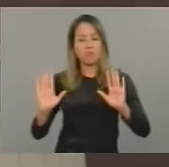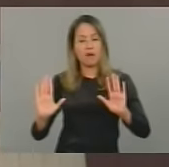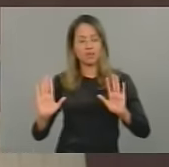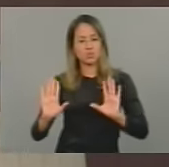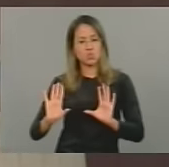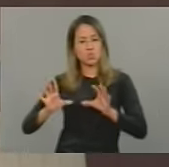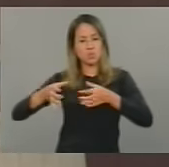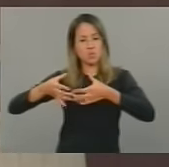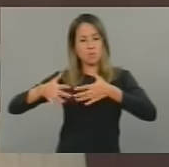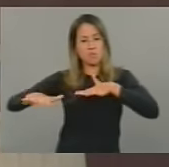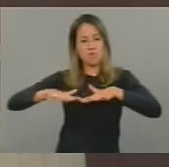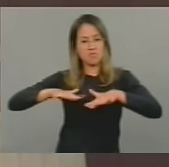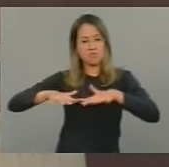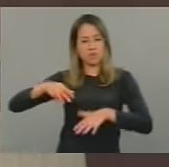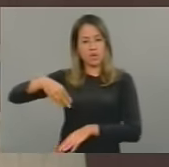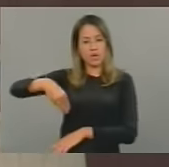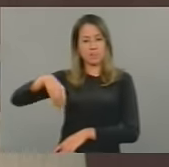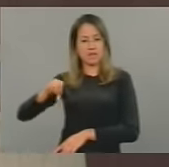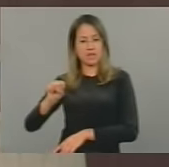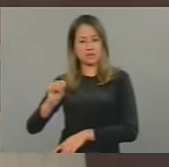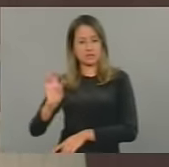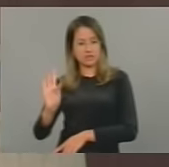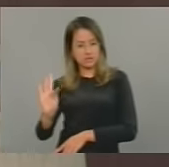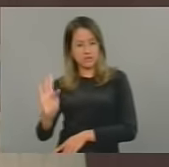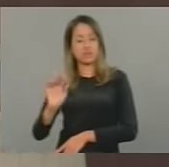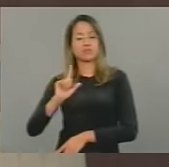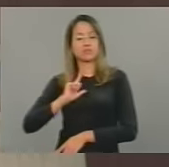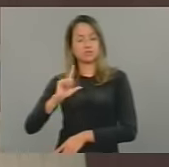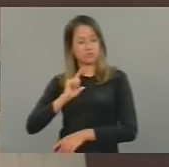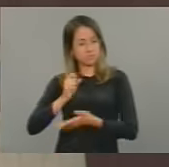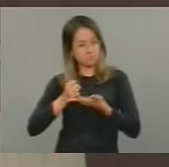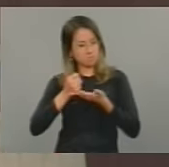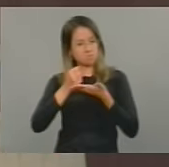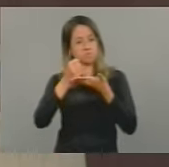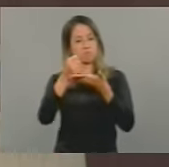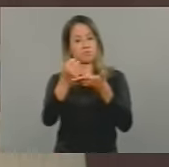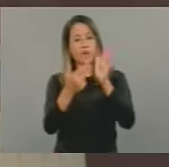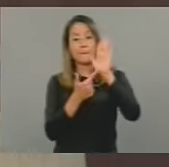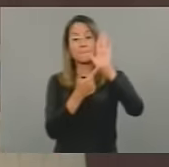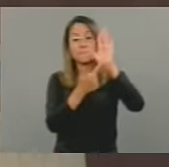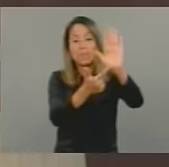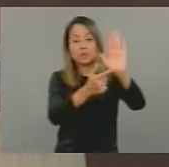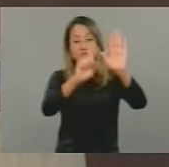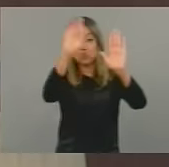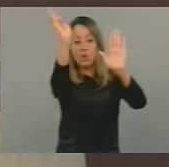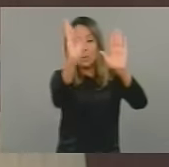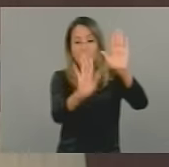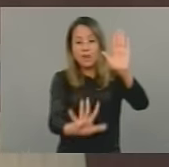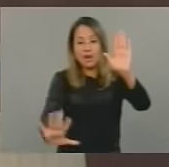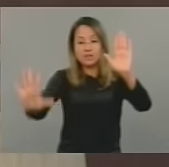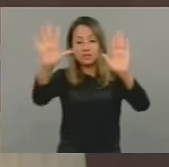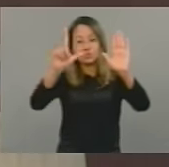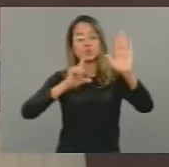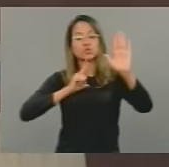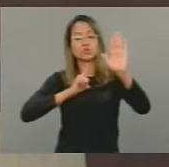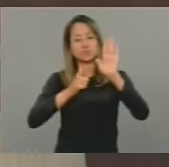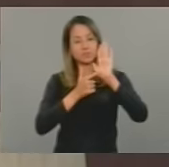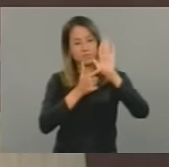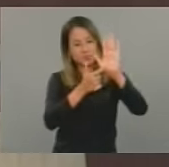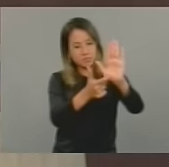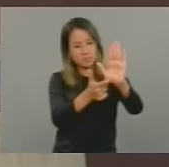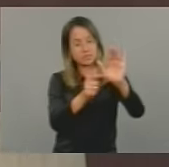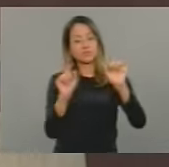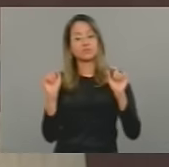anos, tem revelado ao Brasil a permanência da